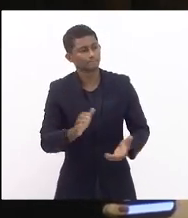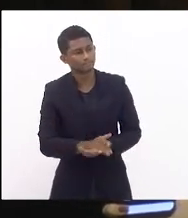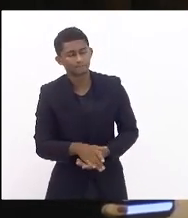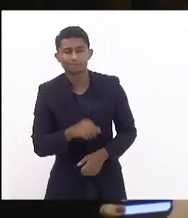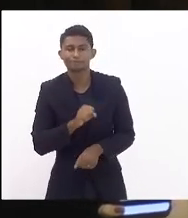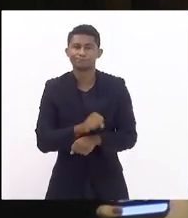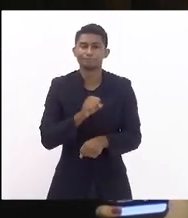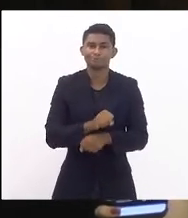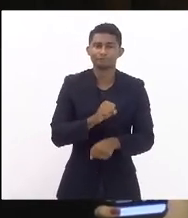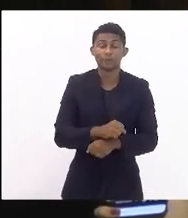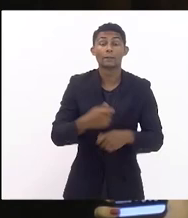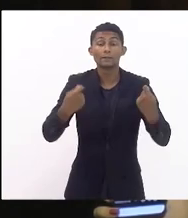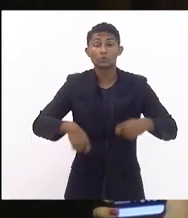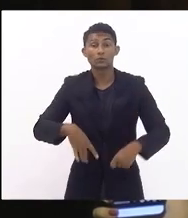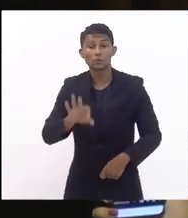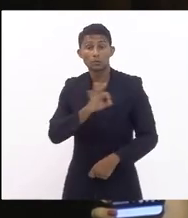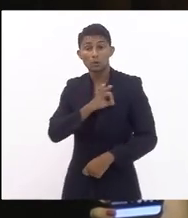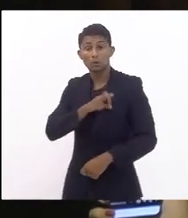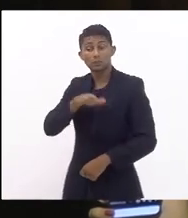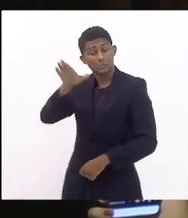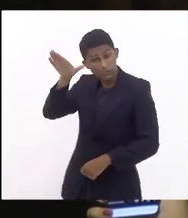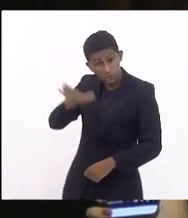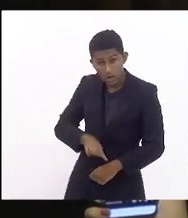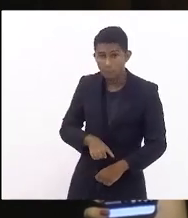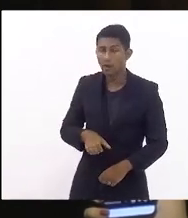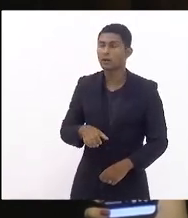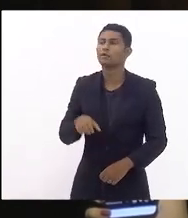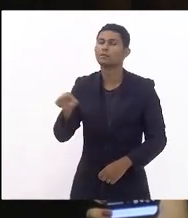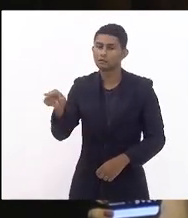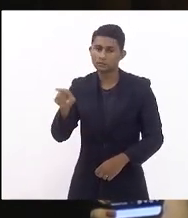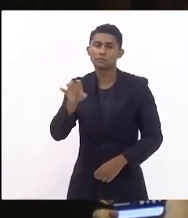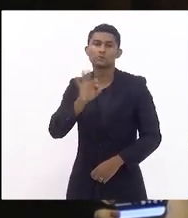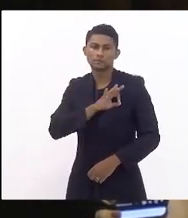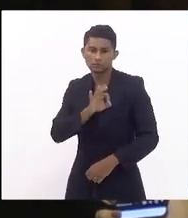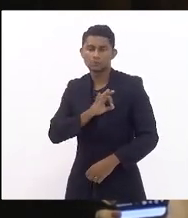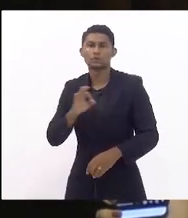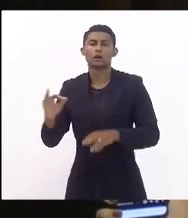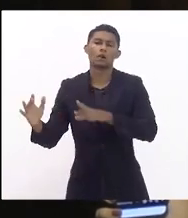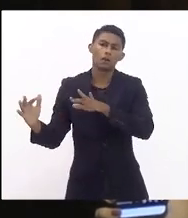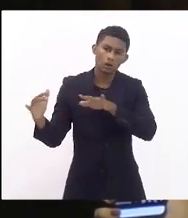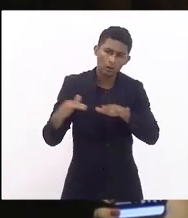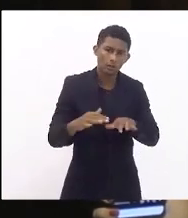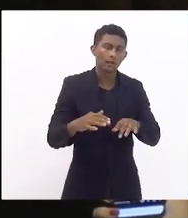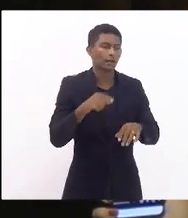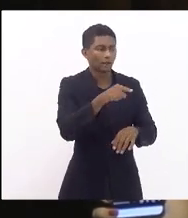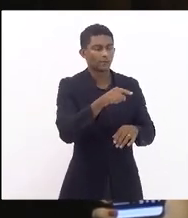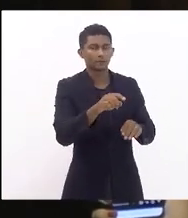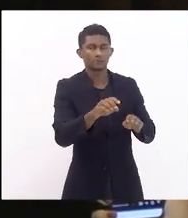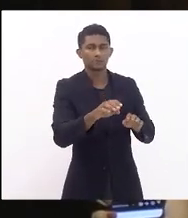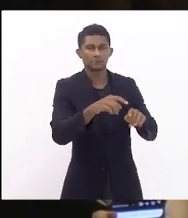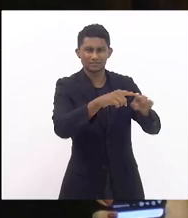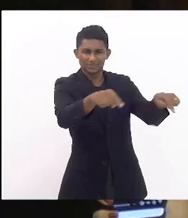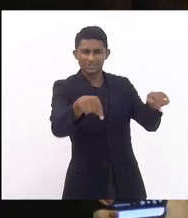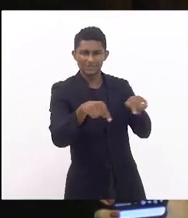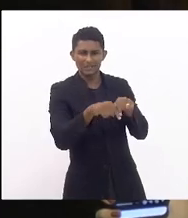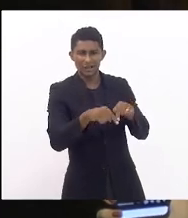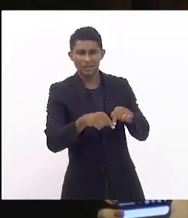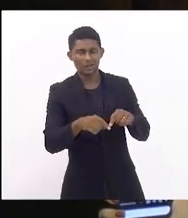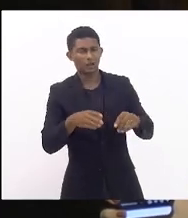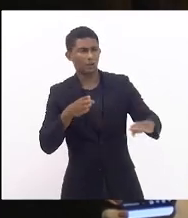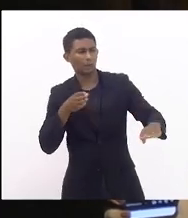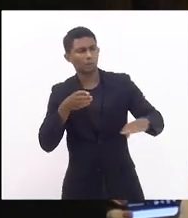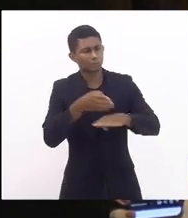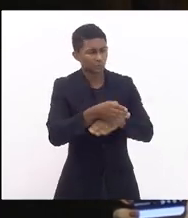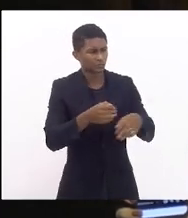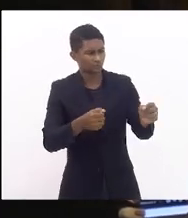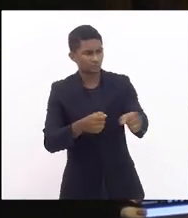a polícia para que isso acontecesse. E aí eu consegui entrar na sala. 7